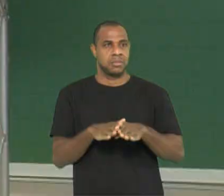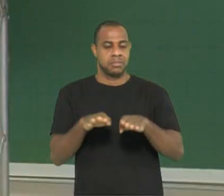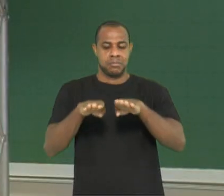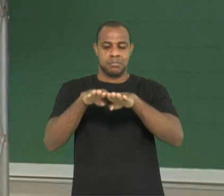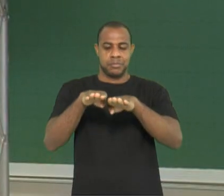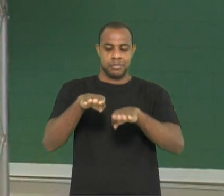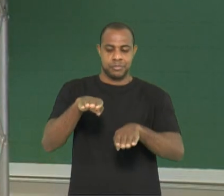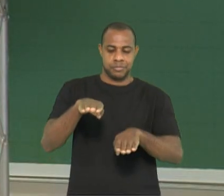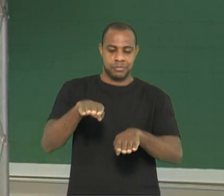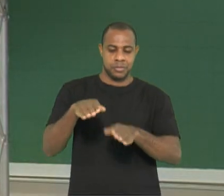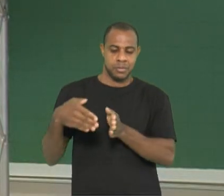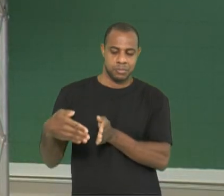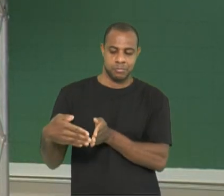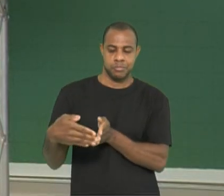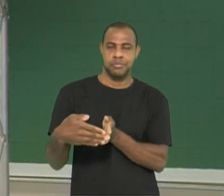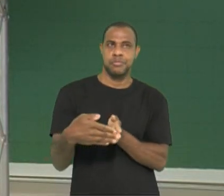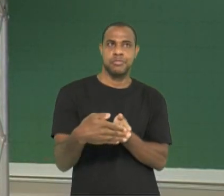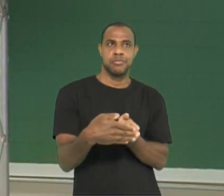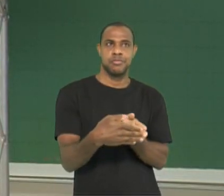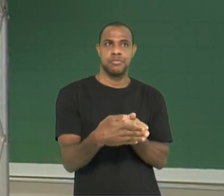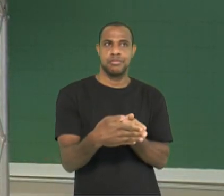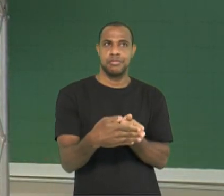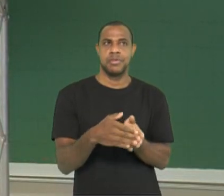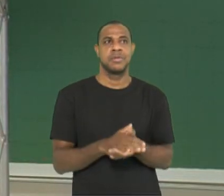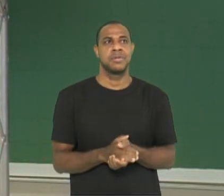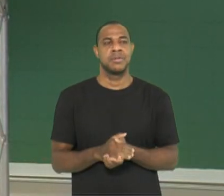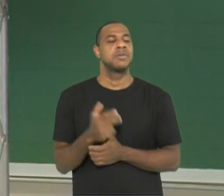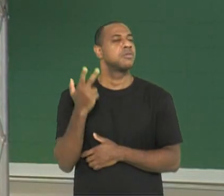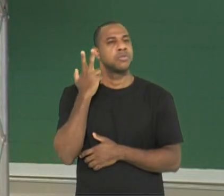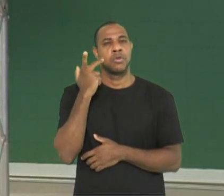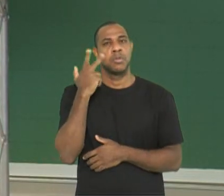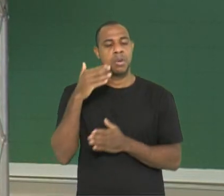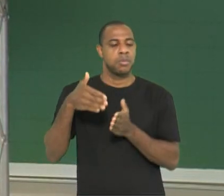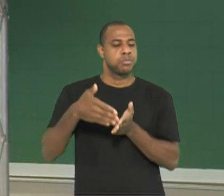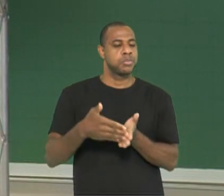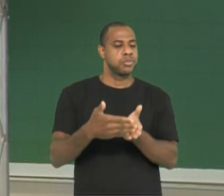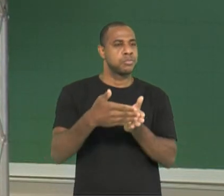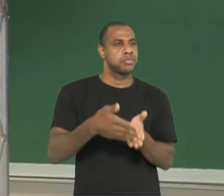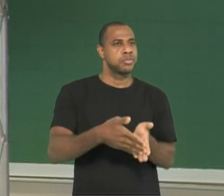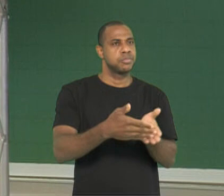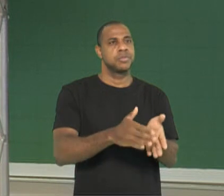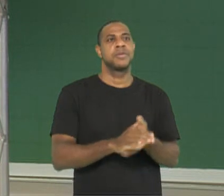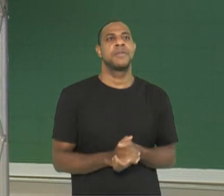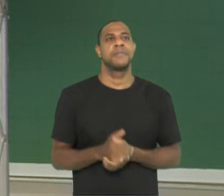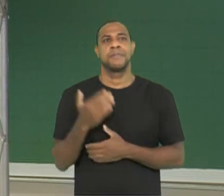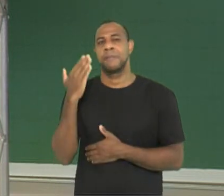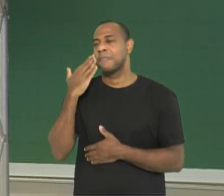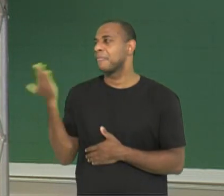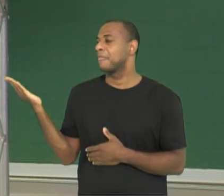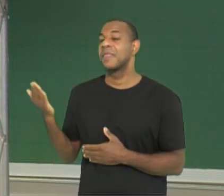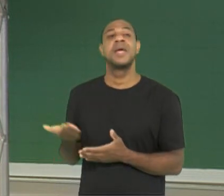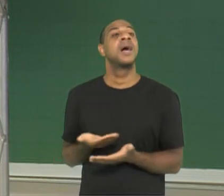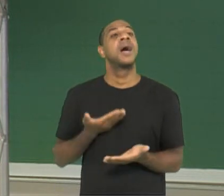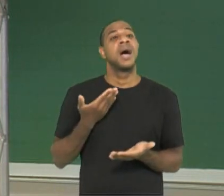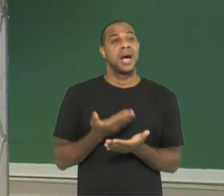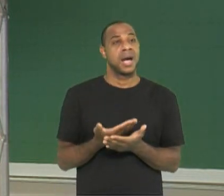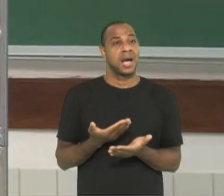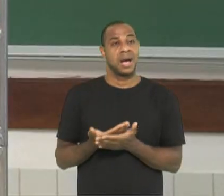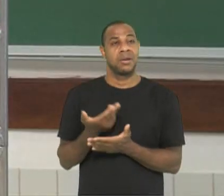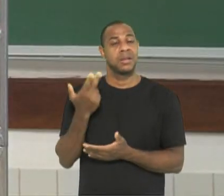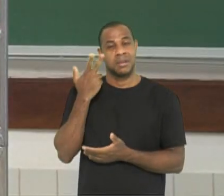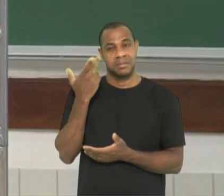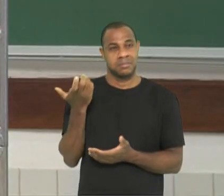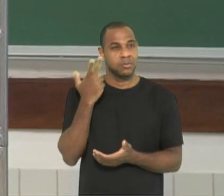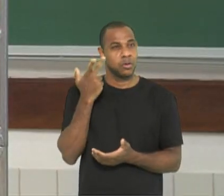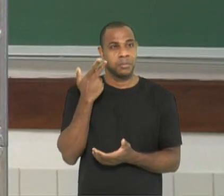e ela consegue simplesmente se deslocar transpondo esta barreira geográfica. E agora, se você quiser